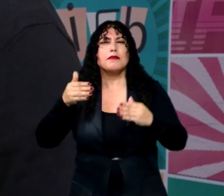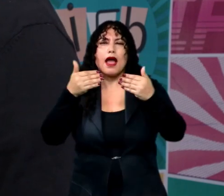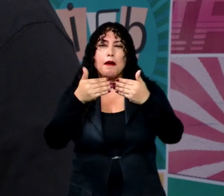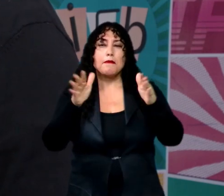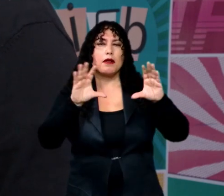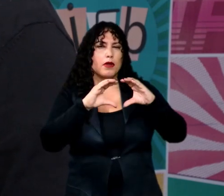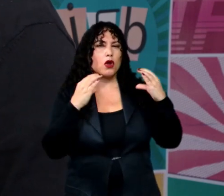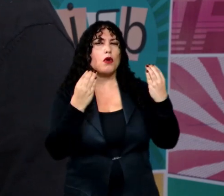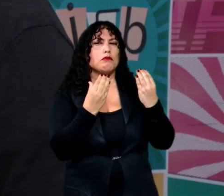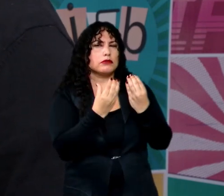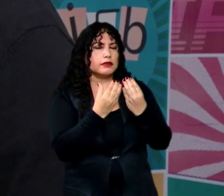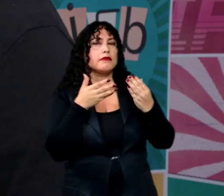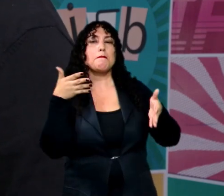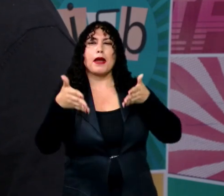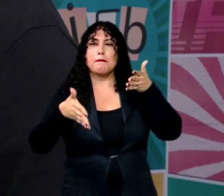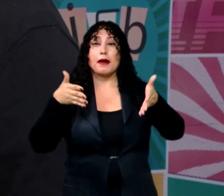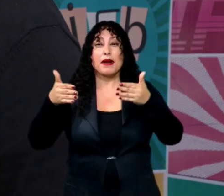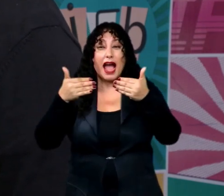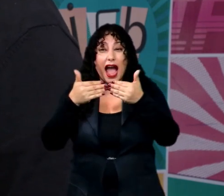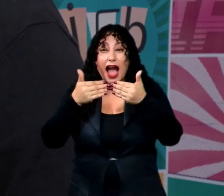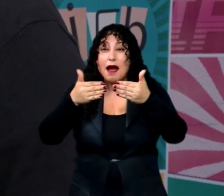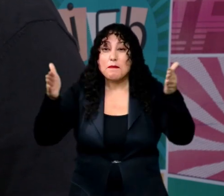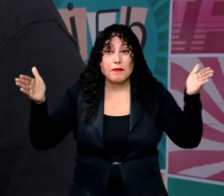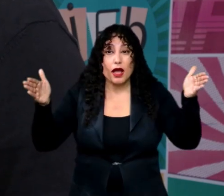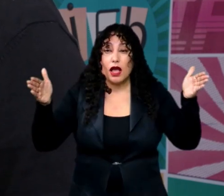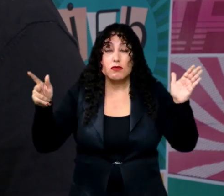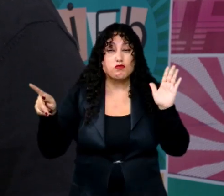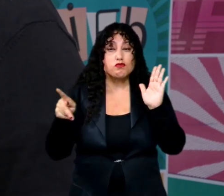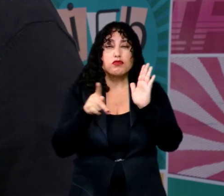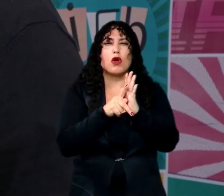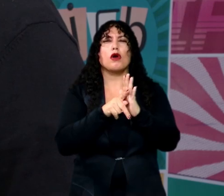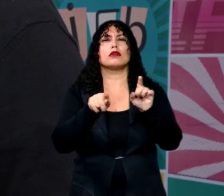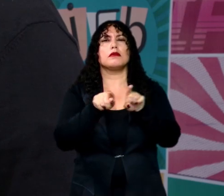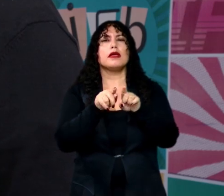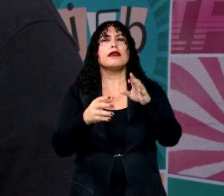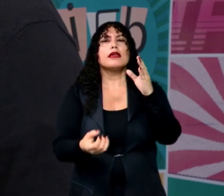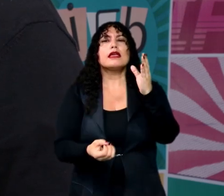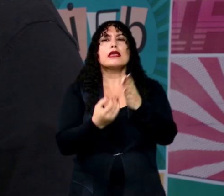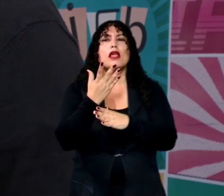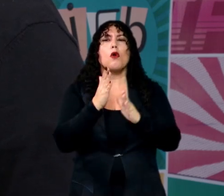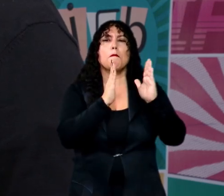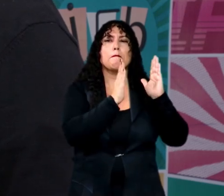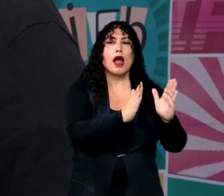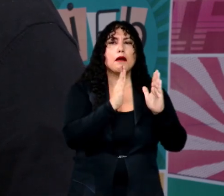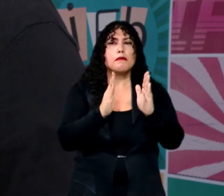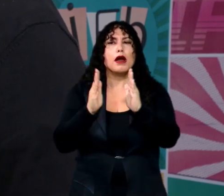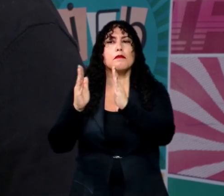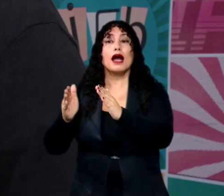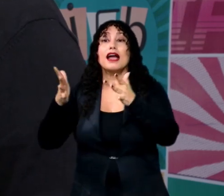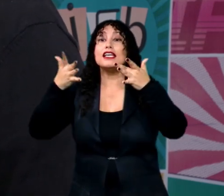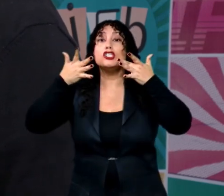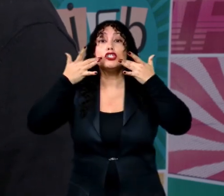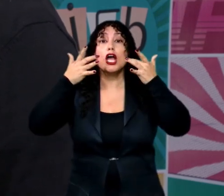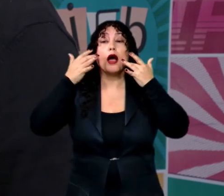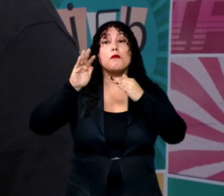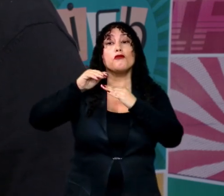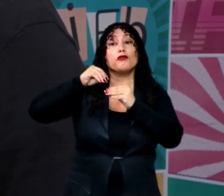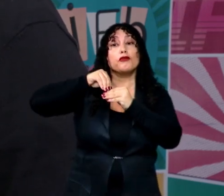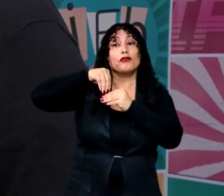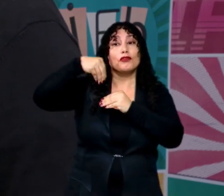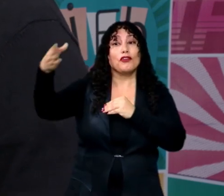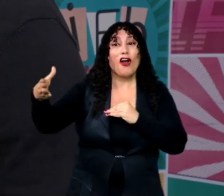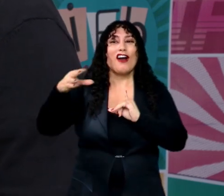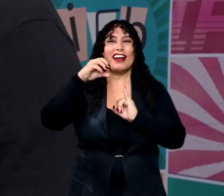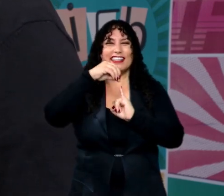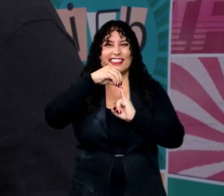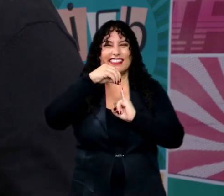a comunidade participar, mas agora, abertamente, a gente tem, inclusive, realizado etapas dele em teatros fora do IFB. Isso é